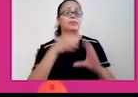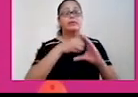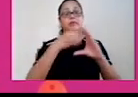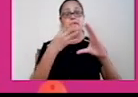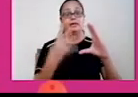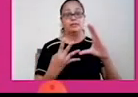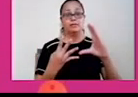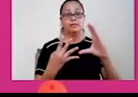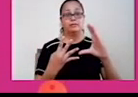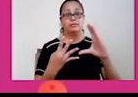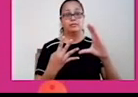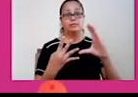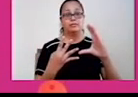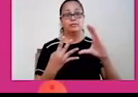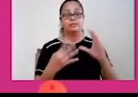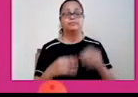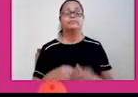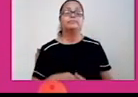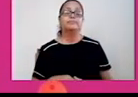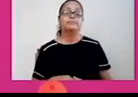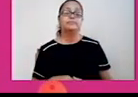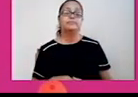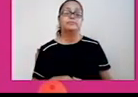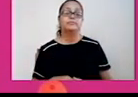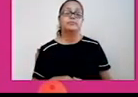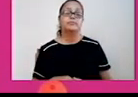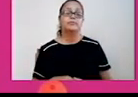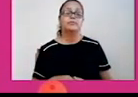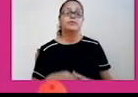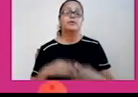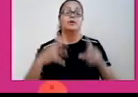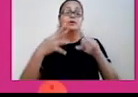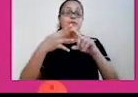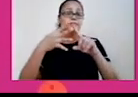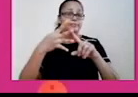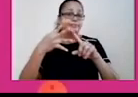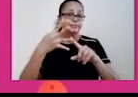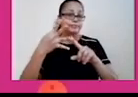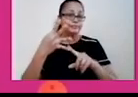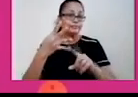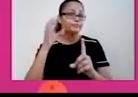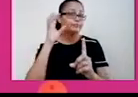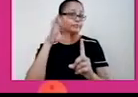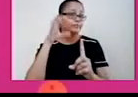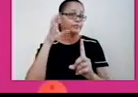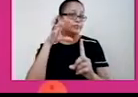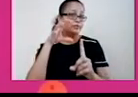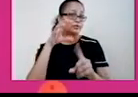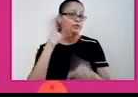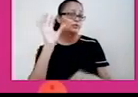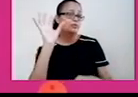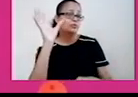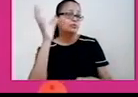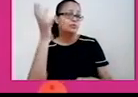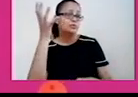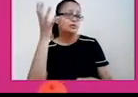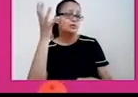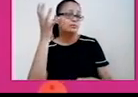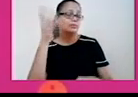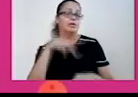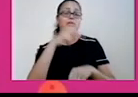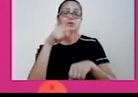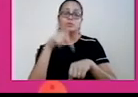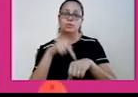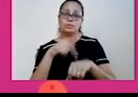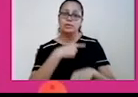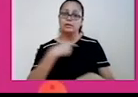os aspectos naturais da China, certo? Esses são os fatores climáticos que mais influenciam, né, o clima do